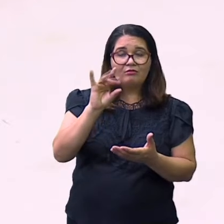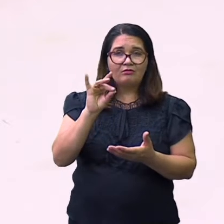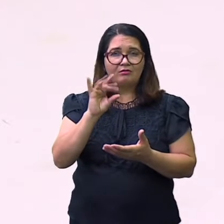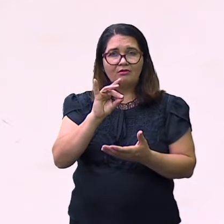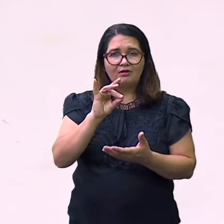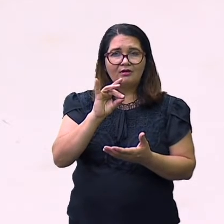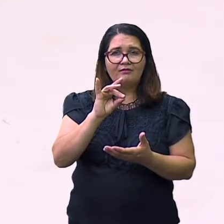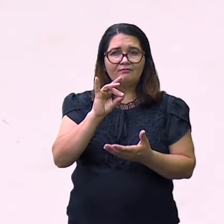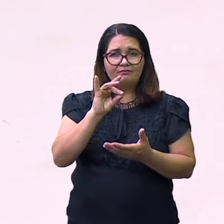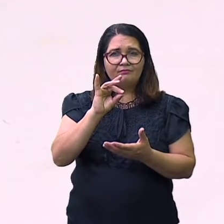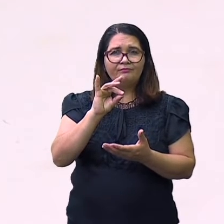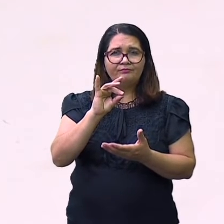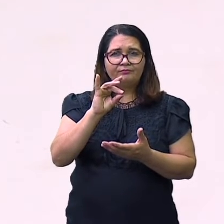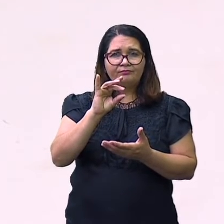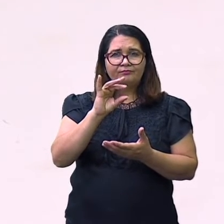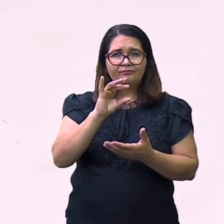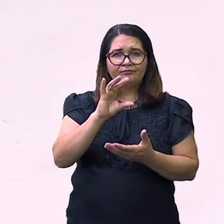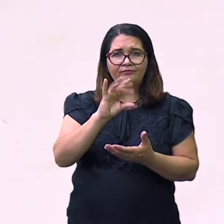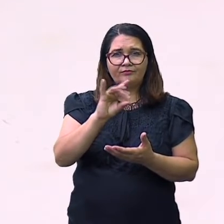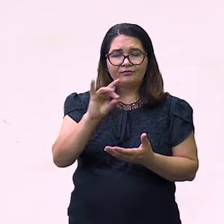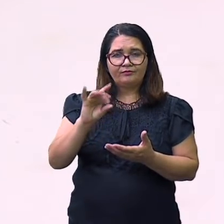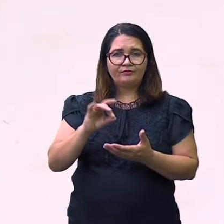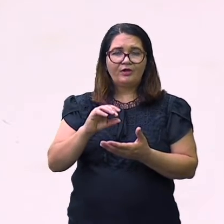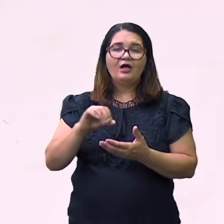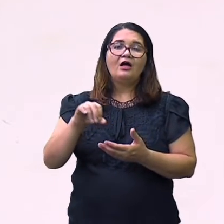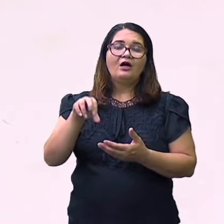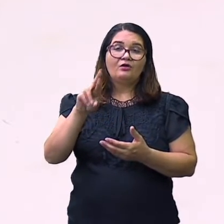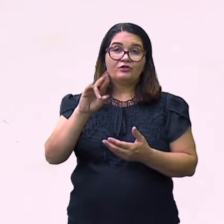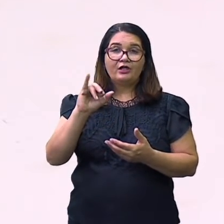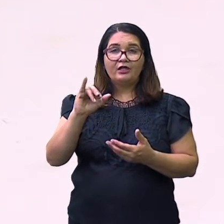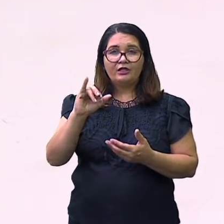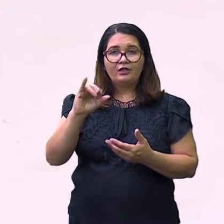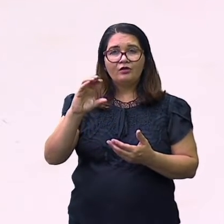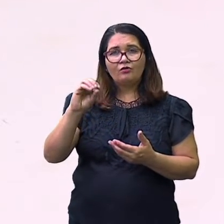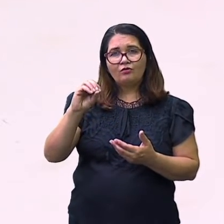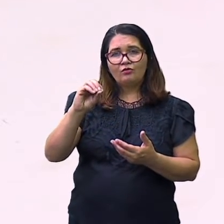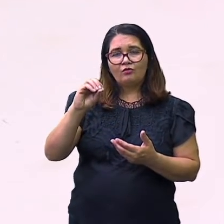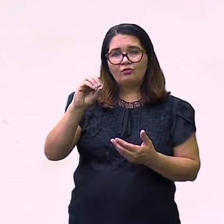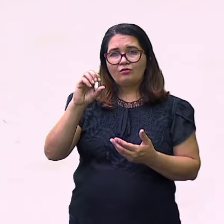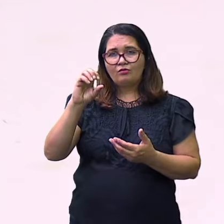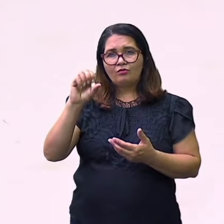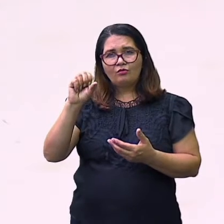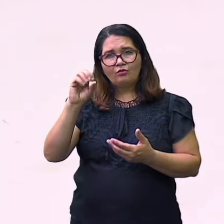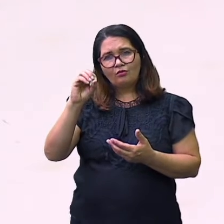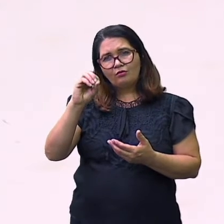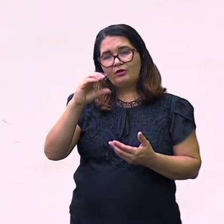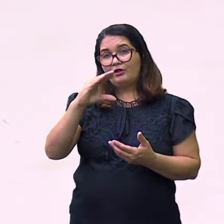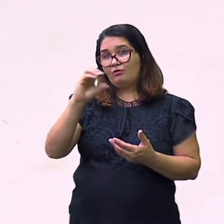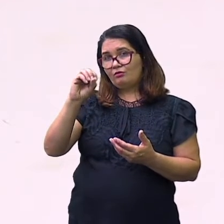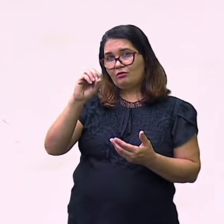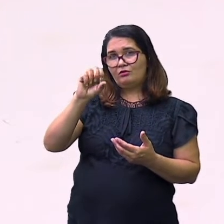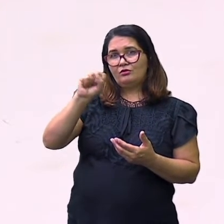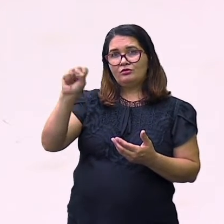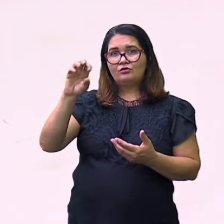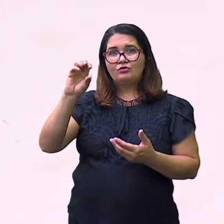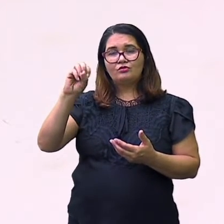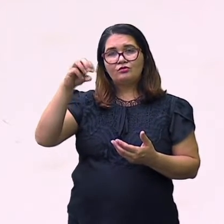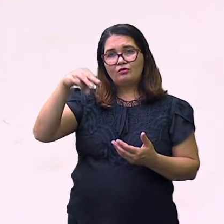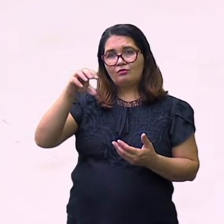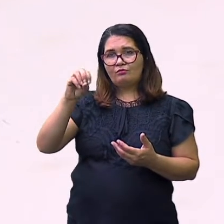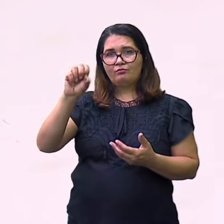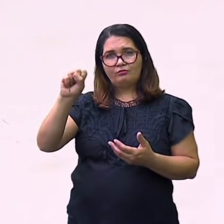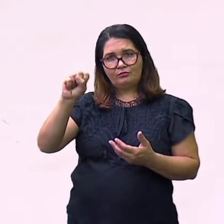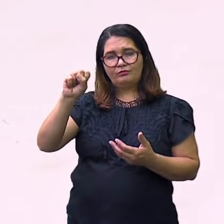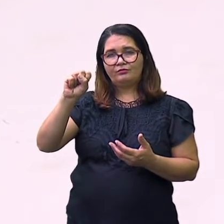Esses ribossomos e pregue eles lá, ó. Olha bem que